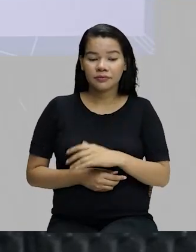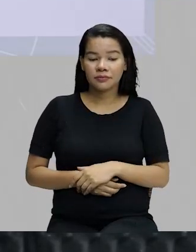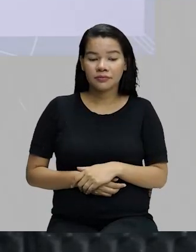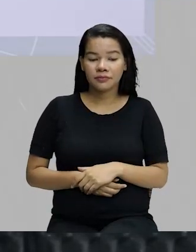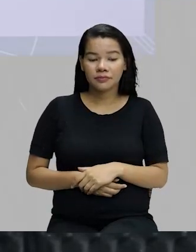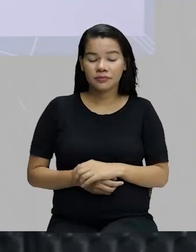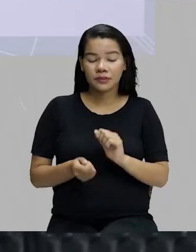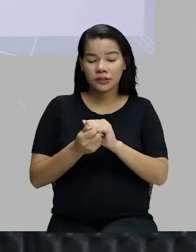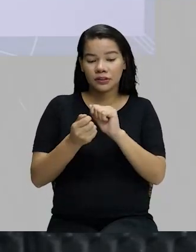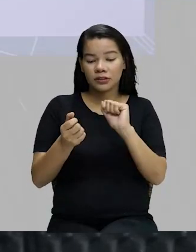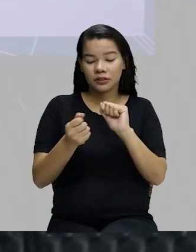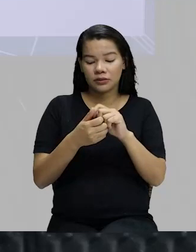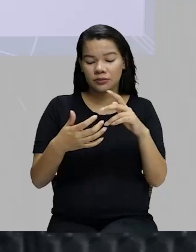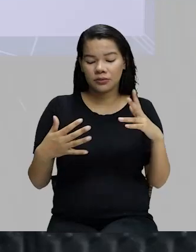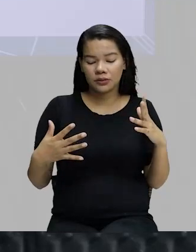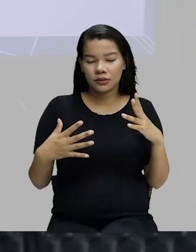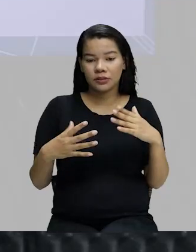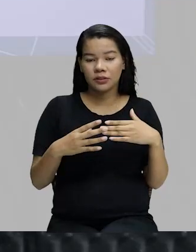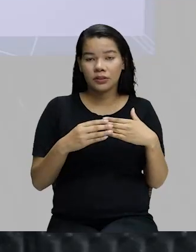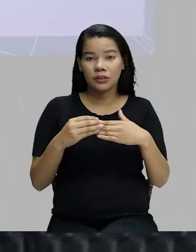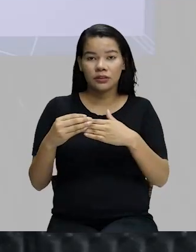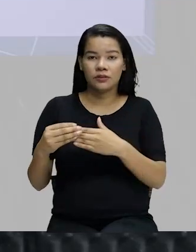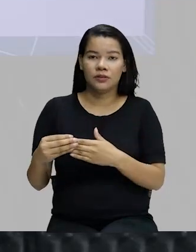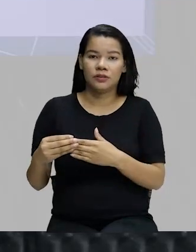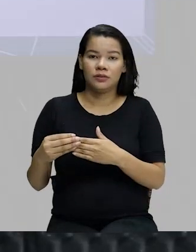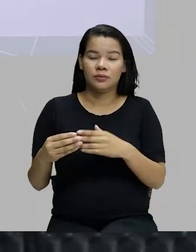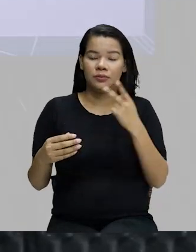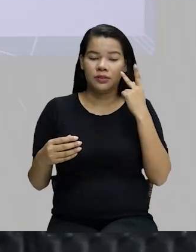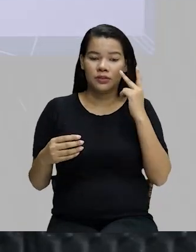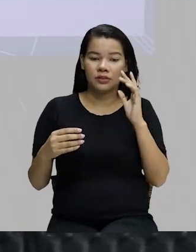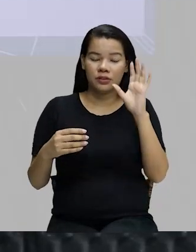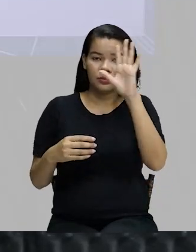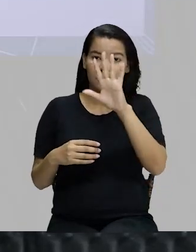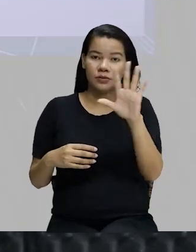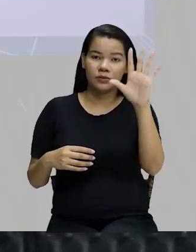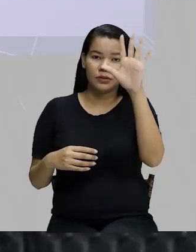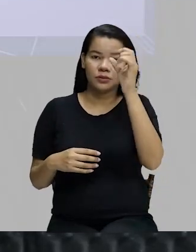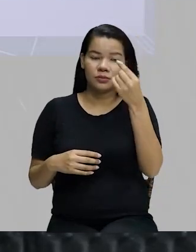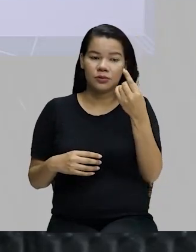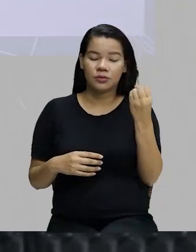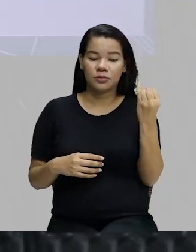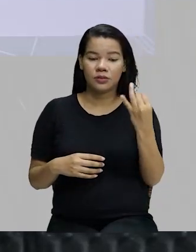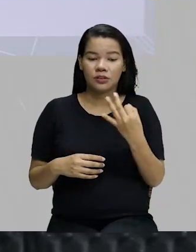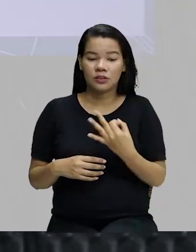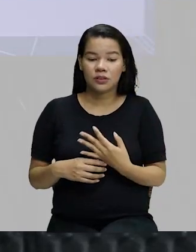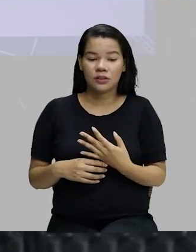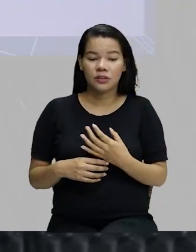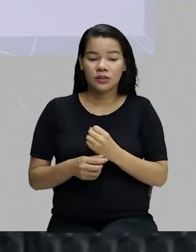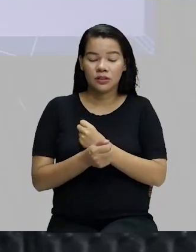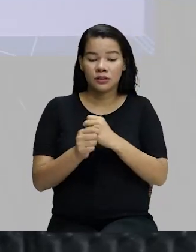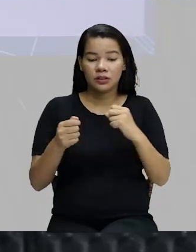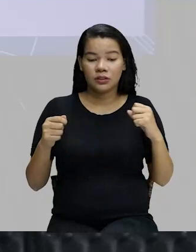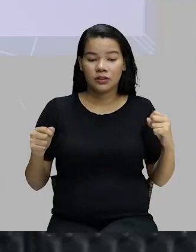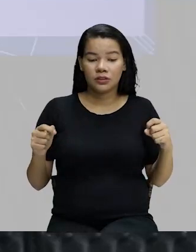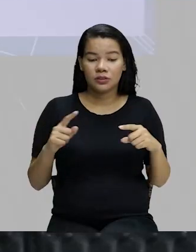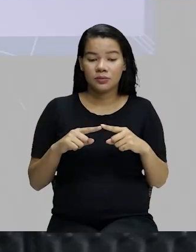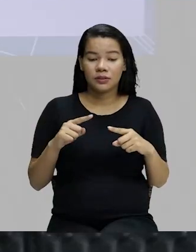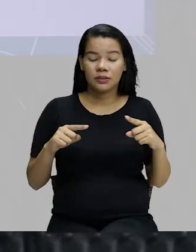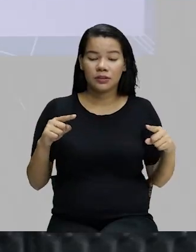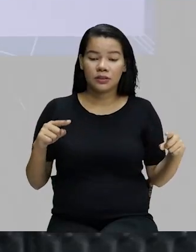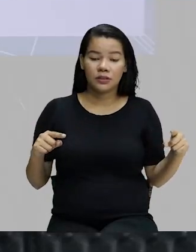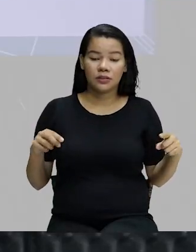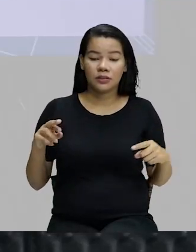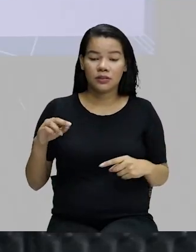a essa explosão, levando para a atmosfera uma quantidade gigantesca de material